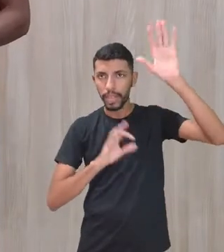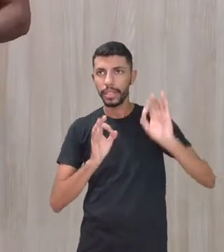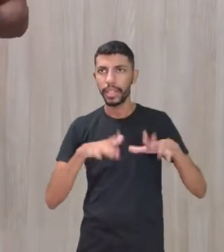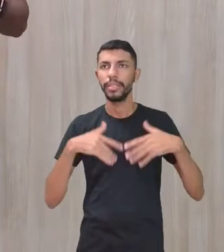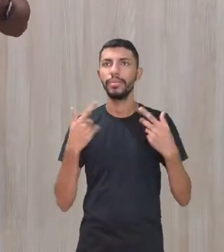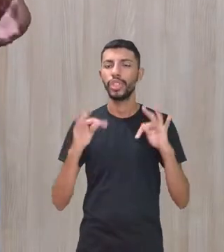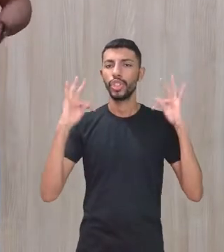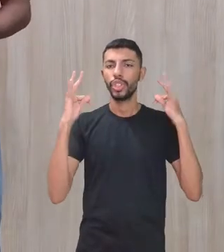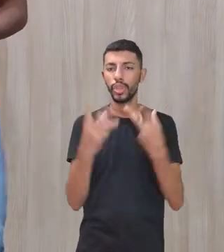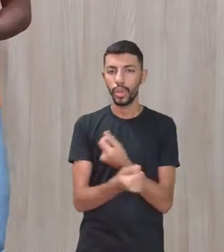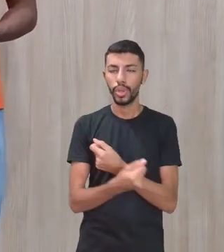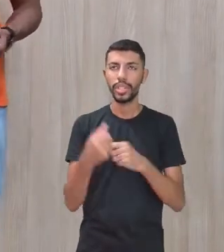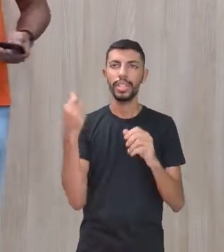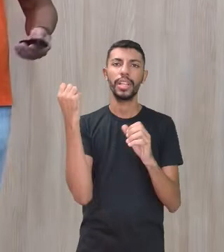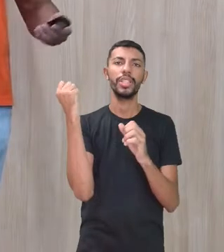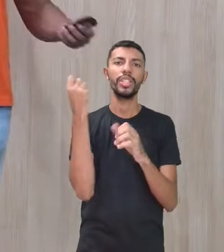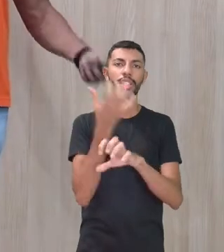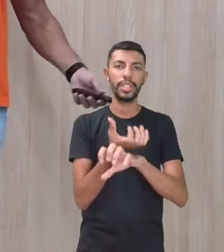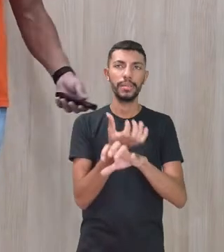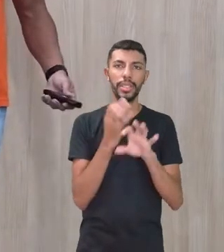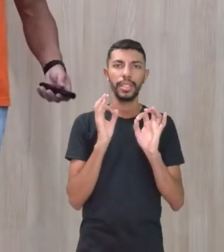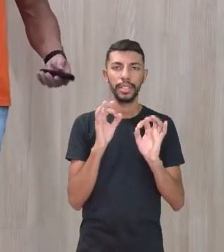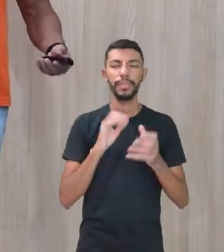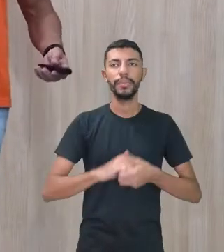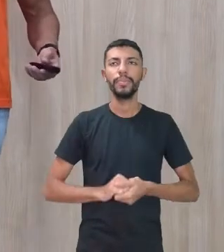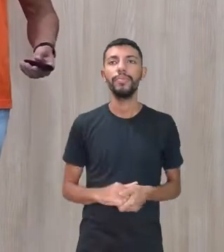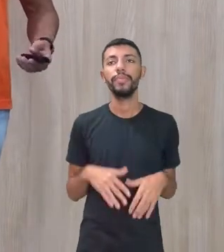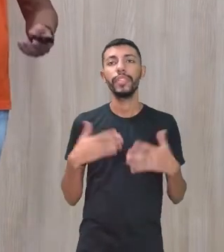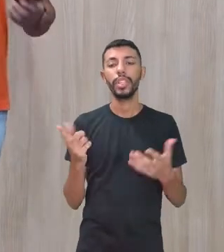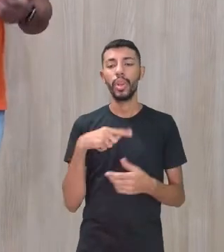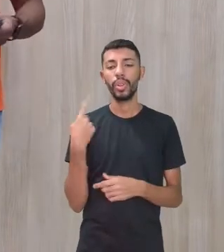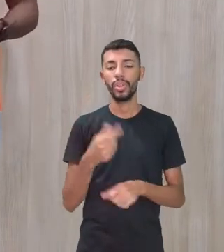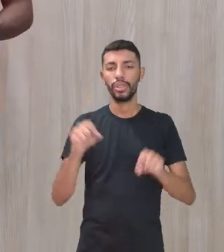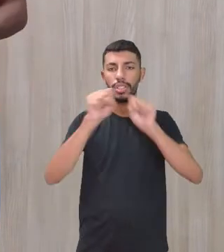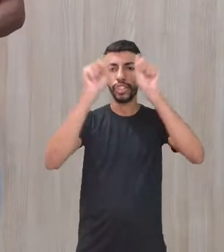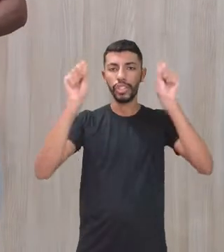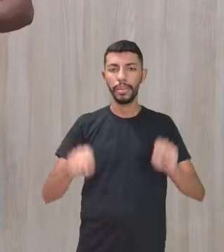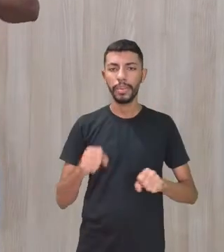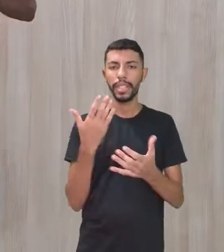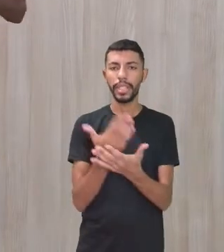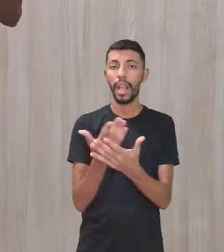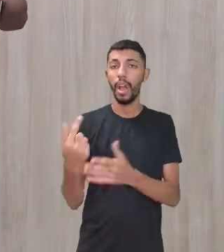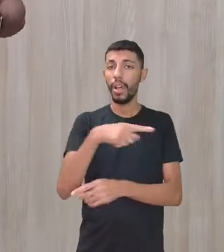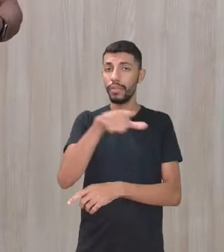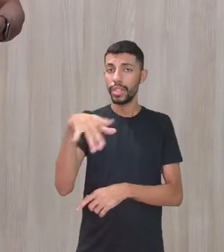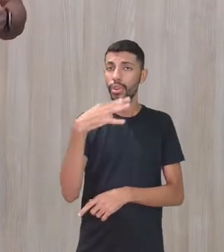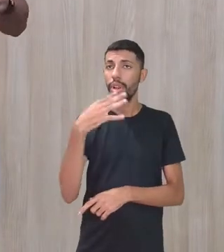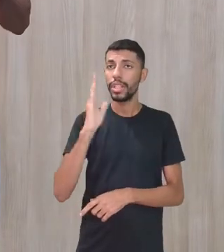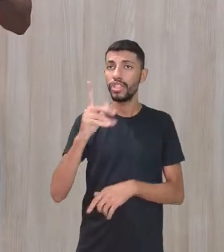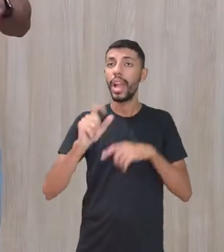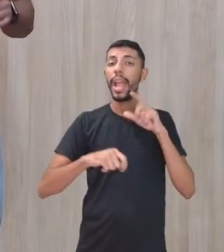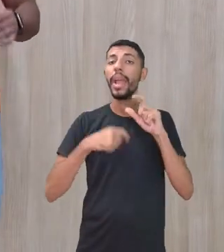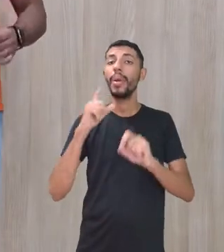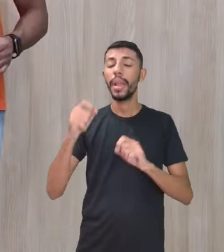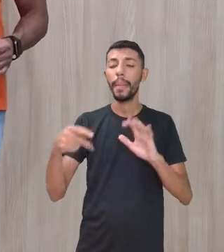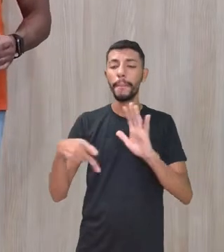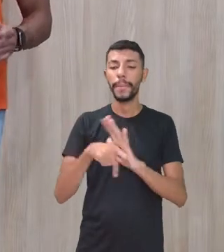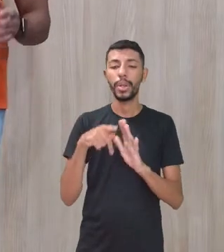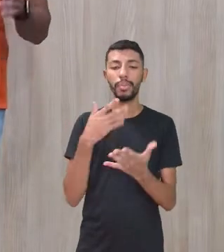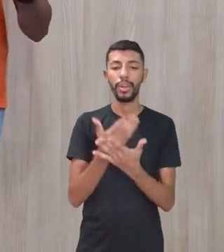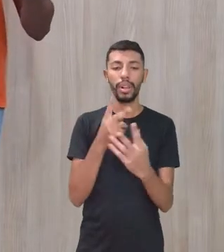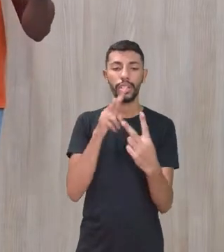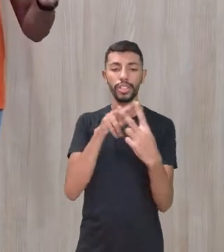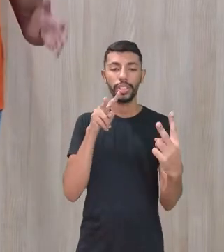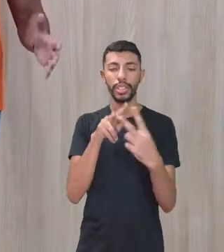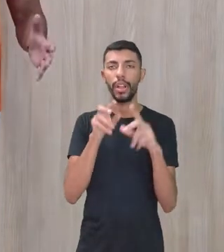certo? Então, como você sabe, o nosso sistema de aula é um sistema de aula digital, onde você pode assistir essa aula